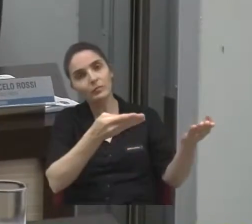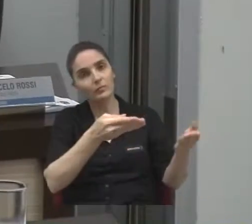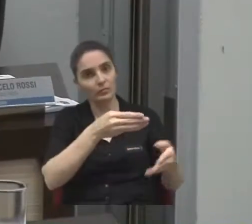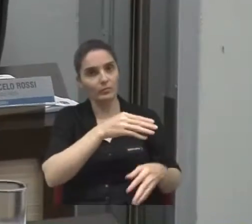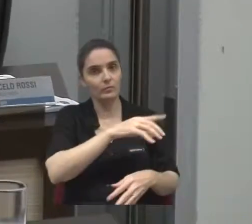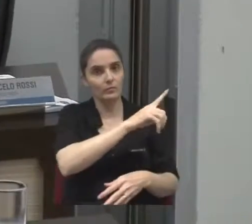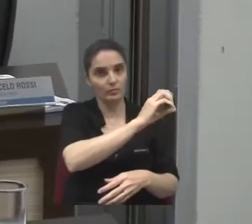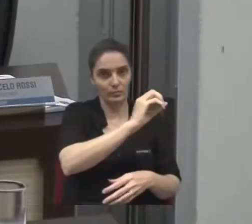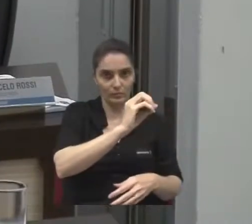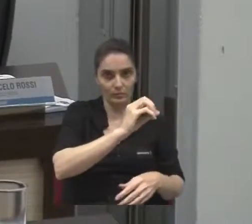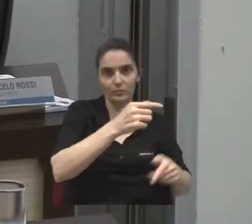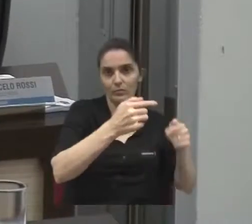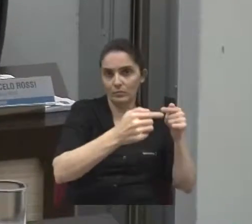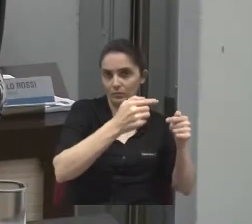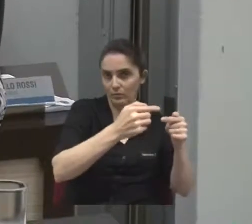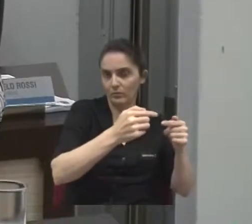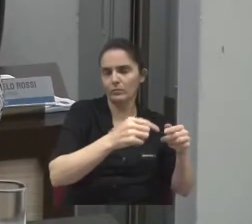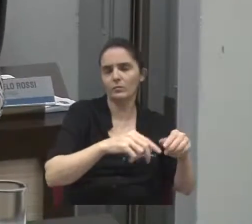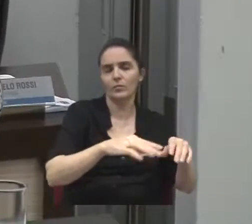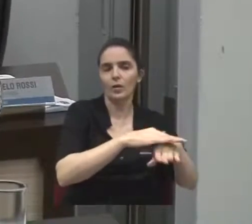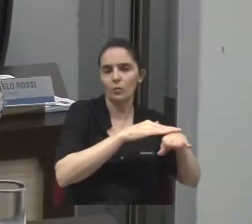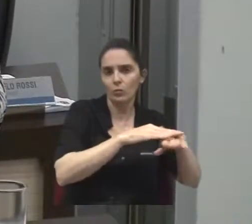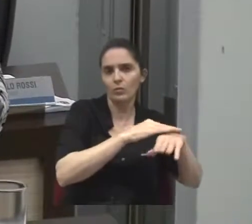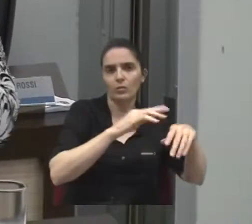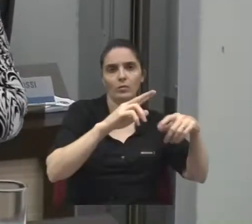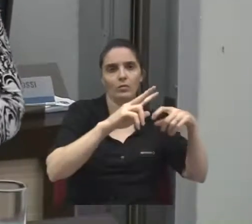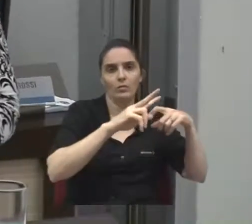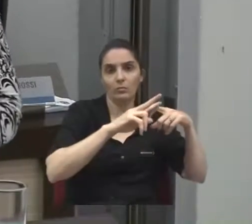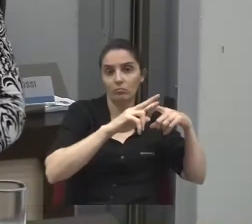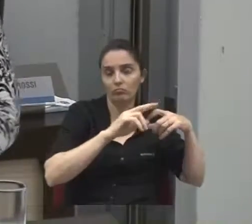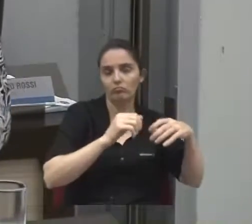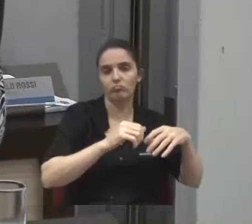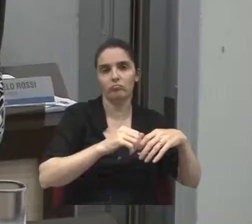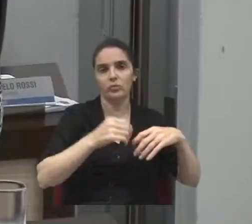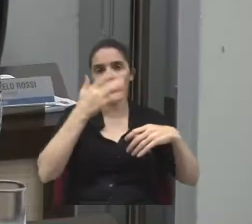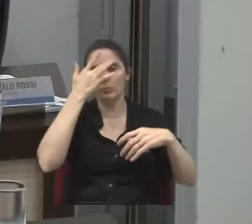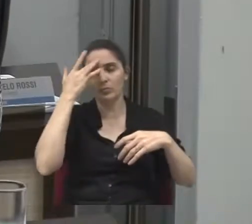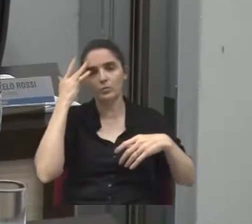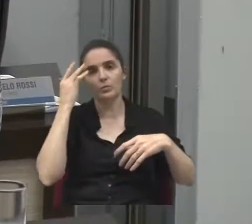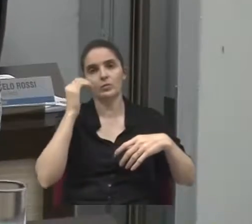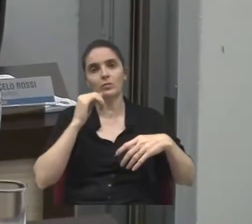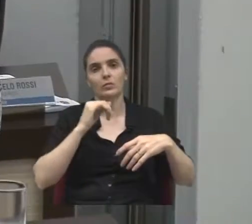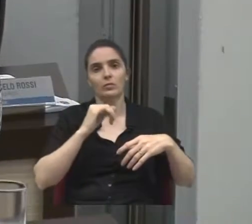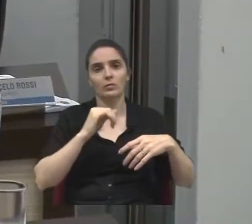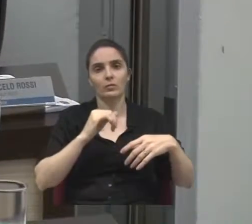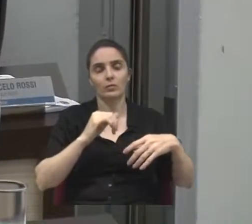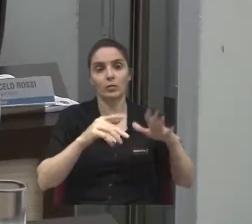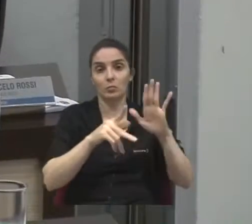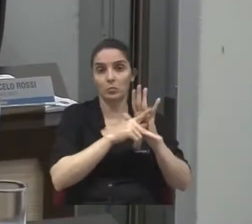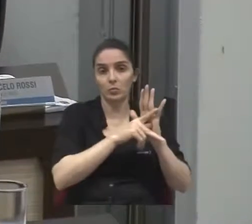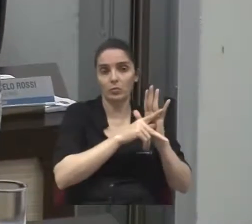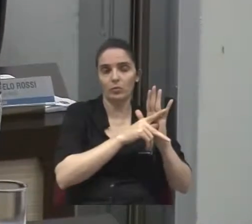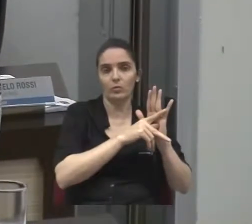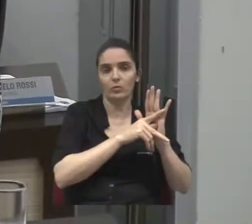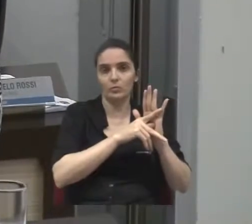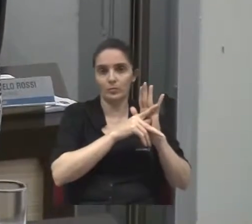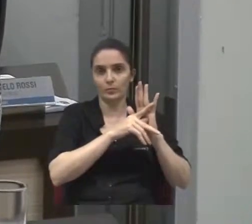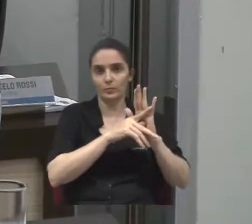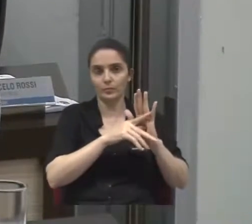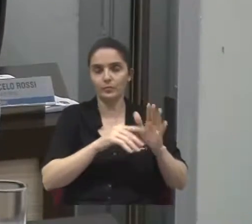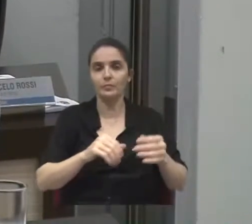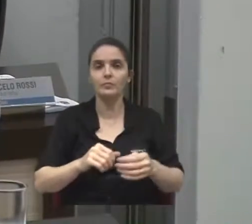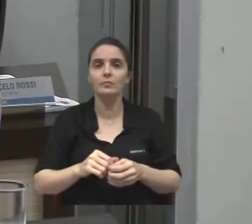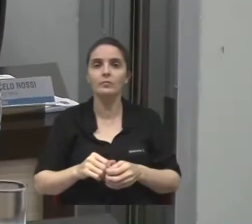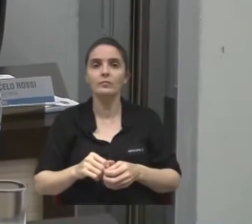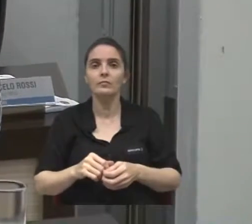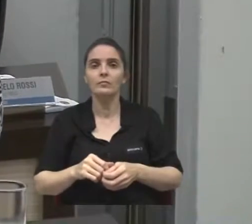próprio veterinário, a bióloga, toda essa questão do zoológico, e quanto comissão a gente pediu alguns esclarecimentos. E dizer que, em relação a